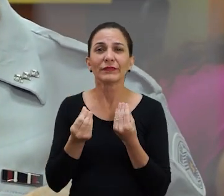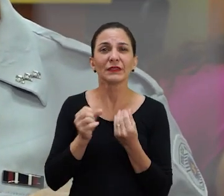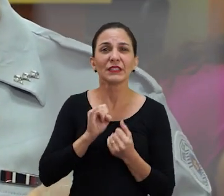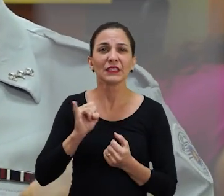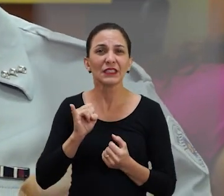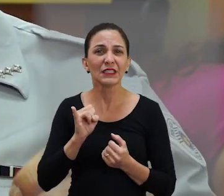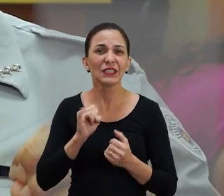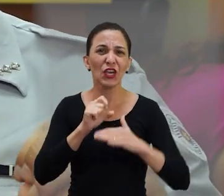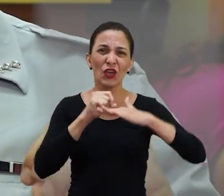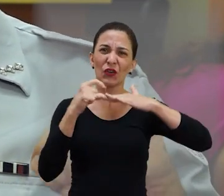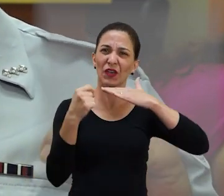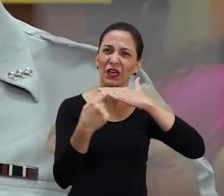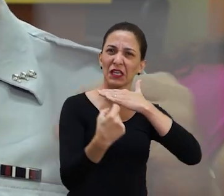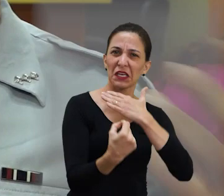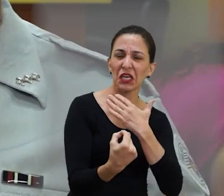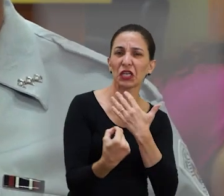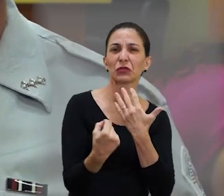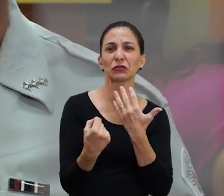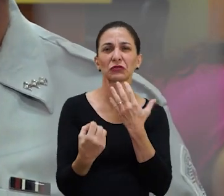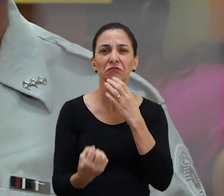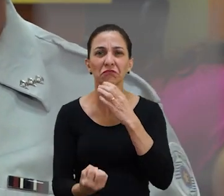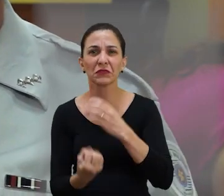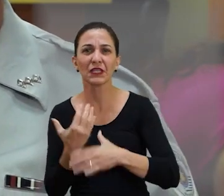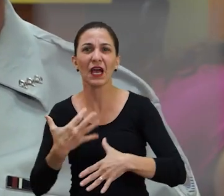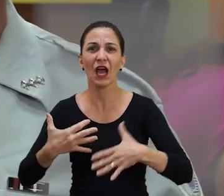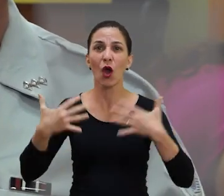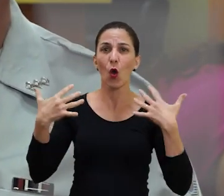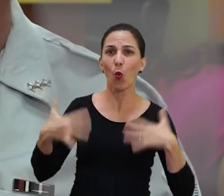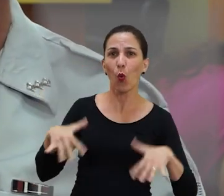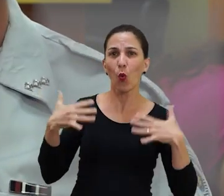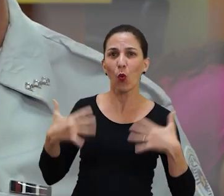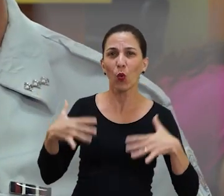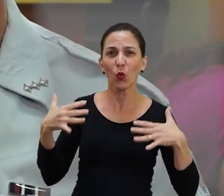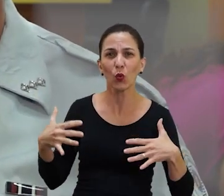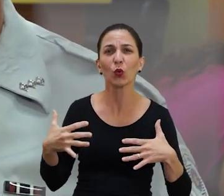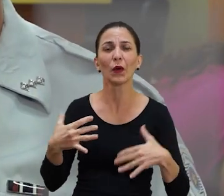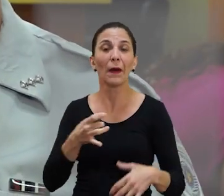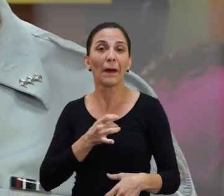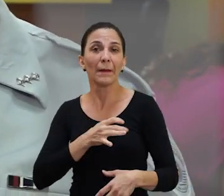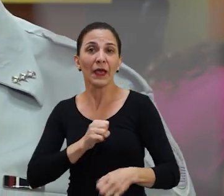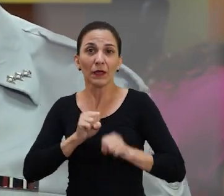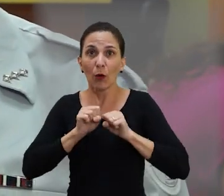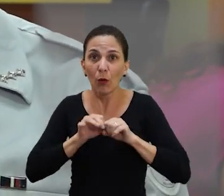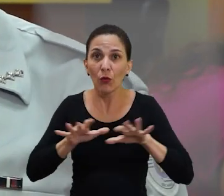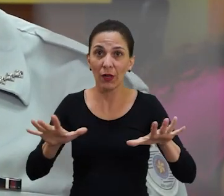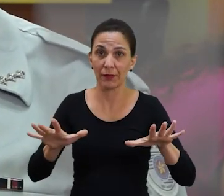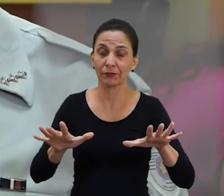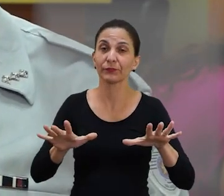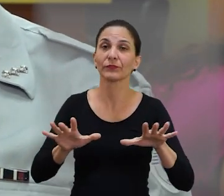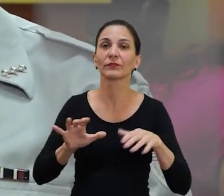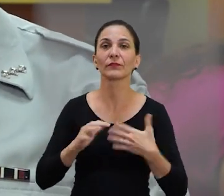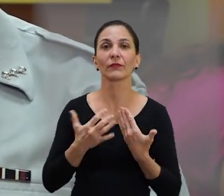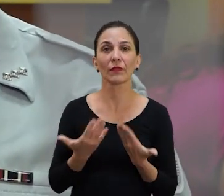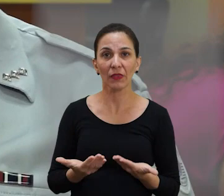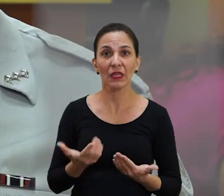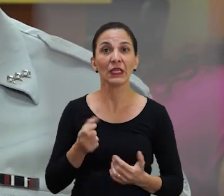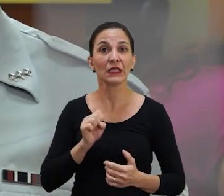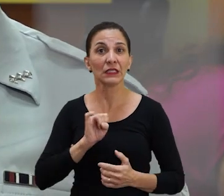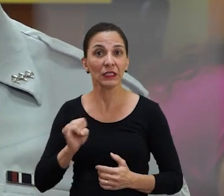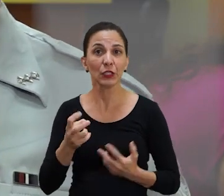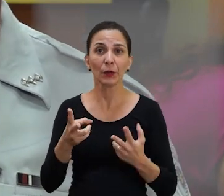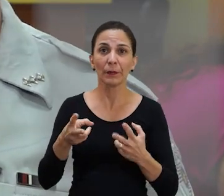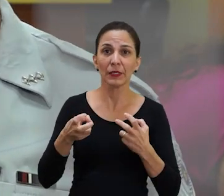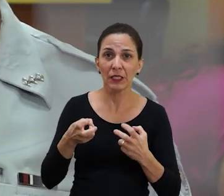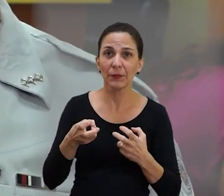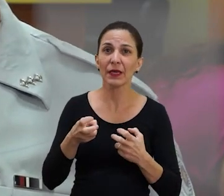se aquilo não passa de uma notícia falsa para criar esse e essa sensação de insegurança né E se de repente